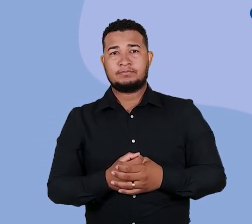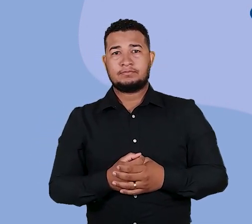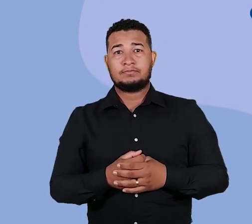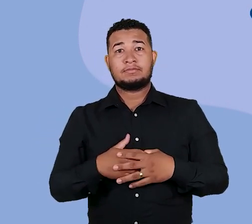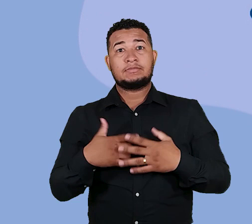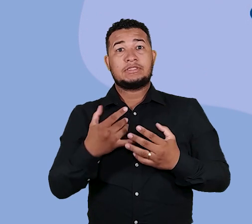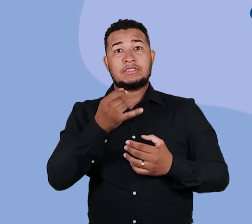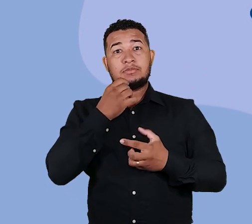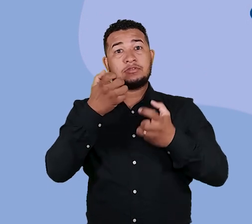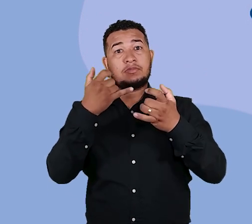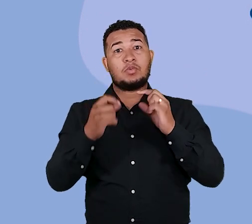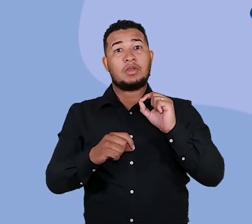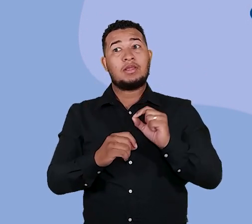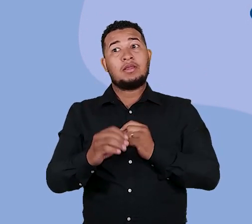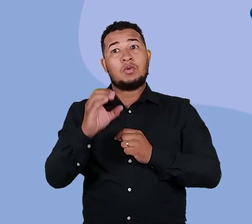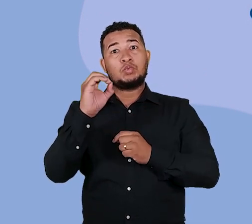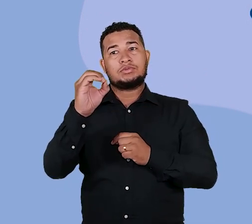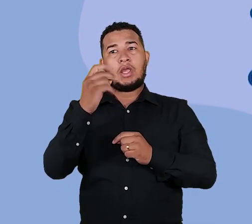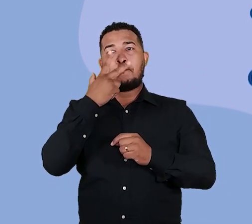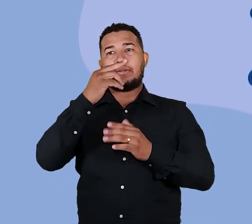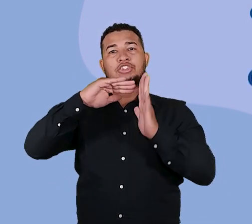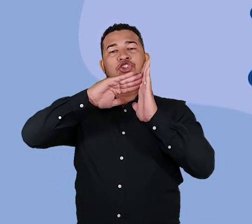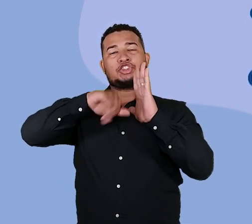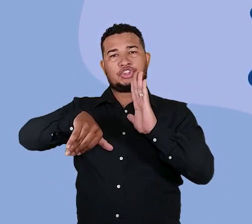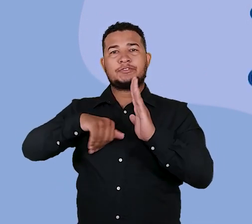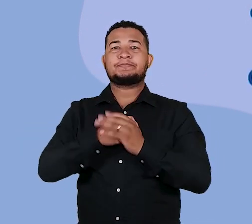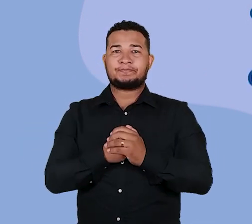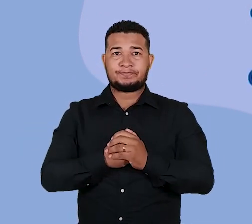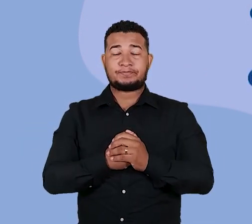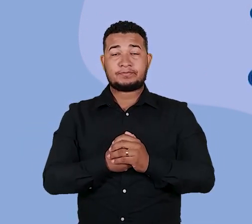ó, observe que o zero foi tirado.